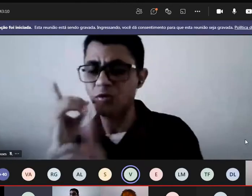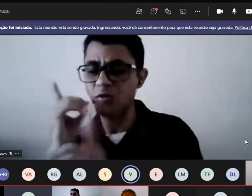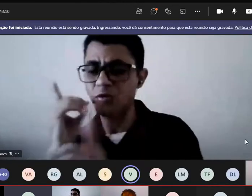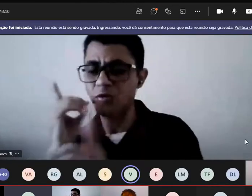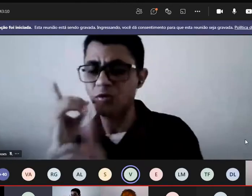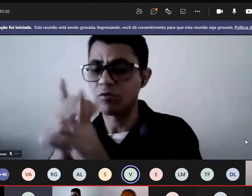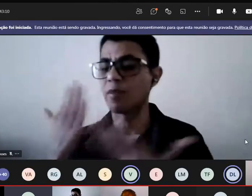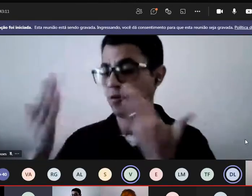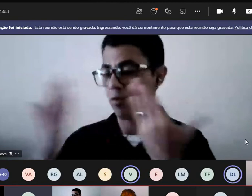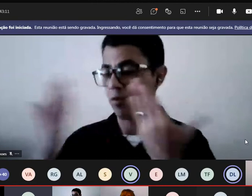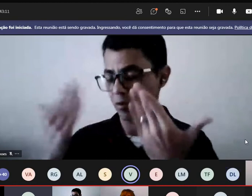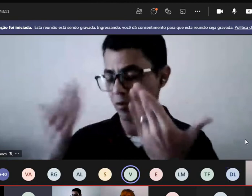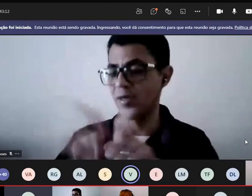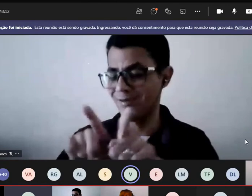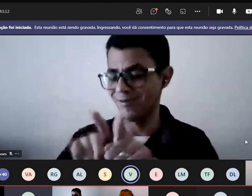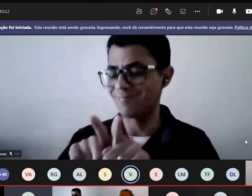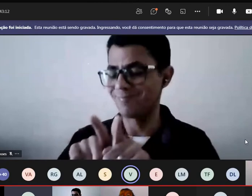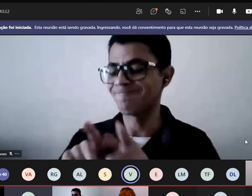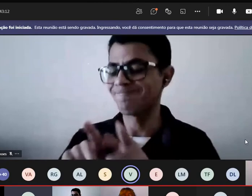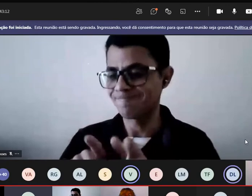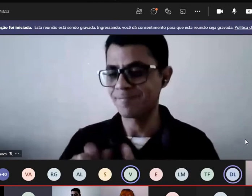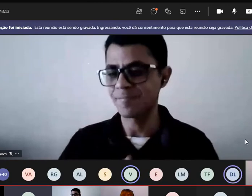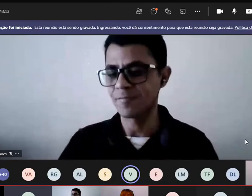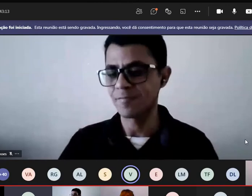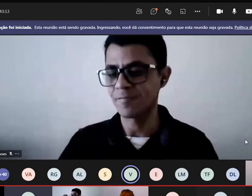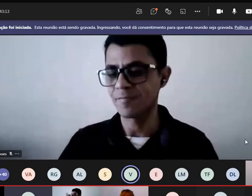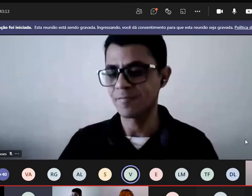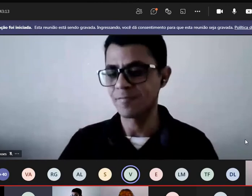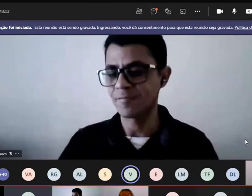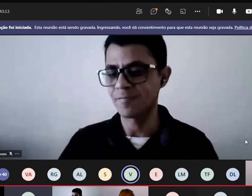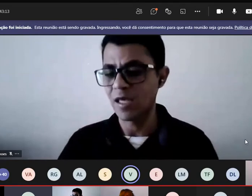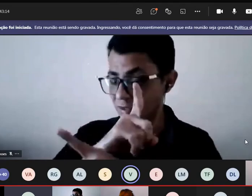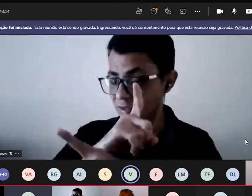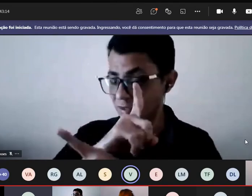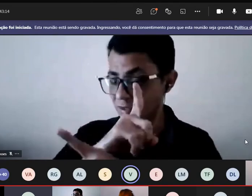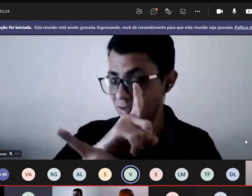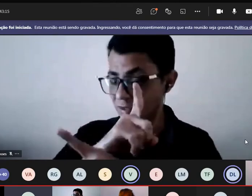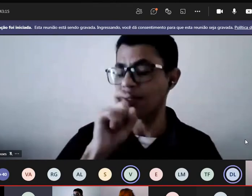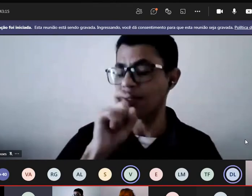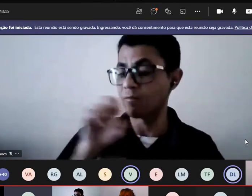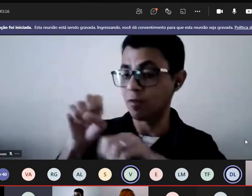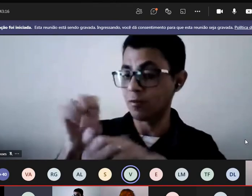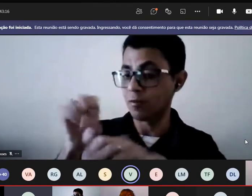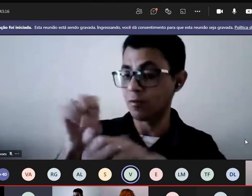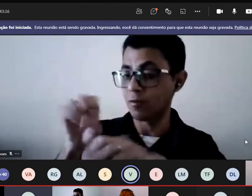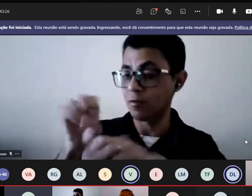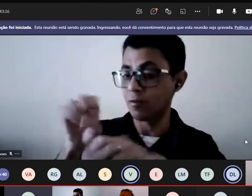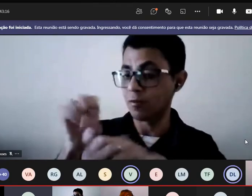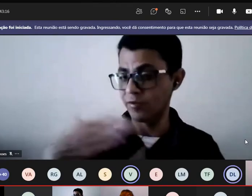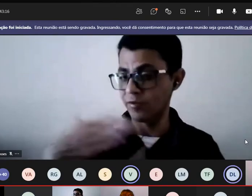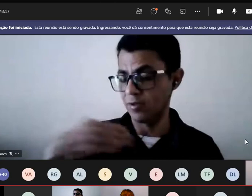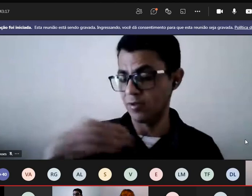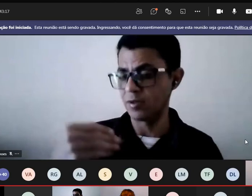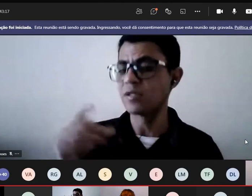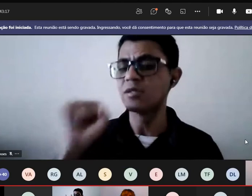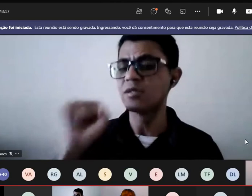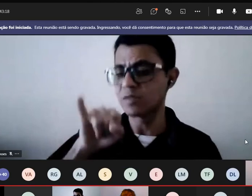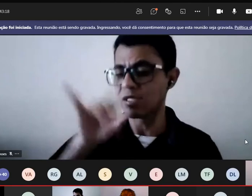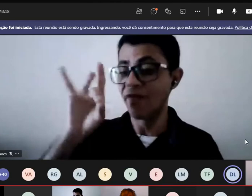pandemia. Sim. E fica bem mais difícil para eles, não, né? Não, eu concordo plenamente. Realmente,